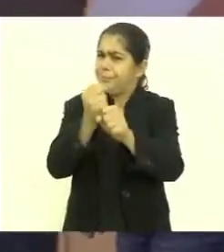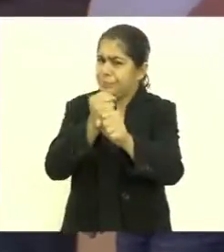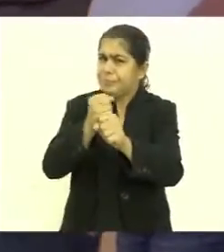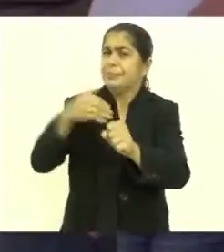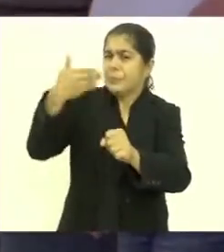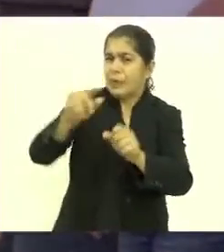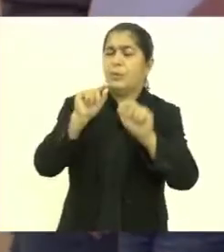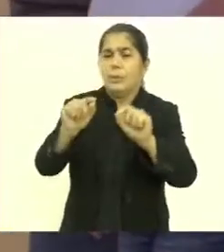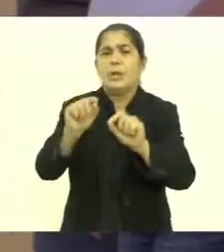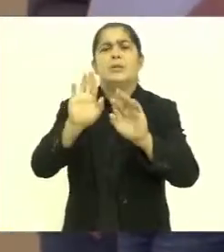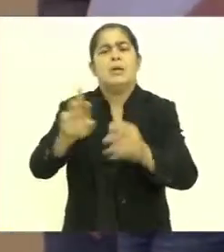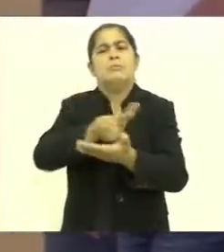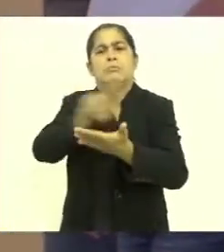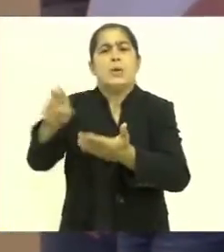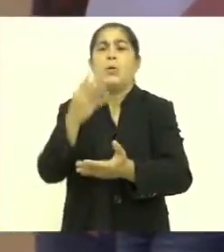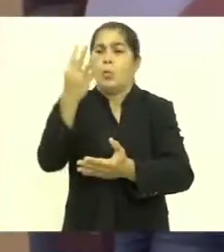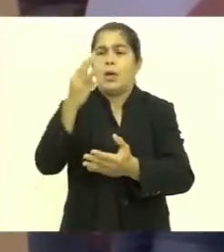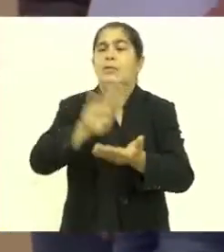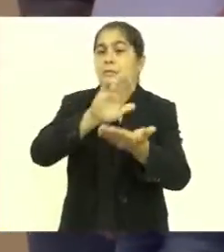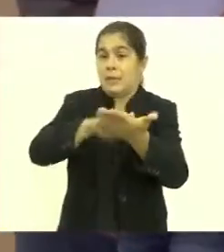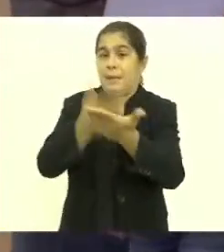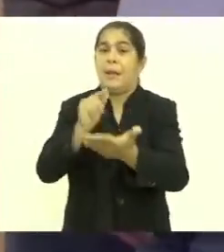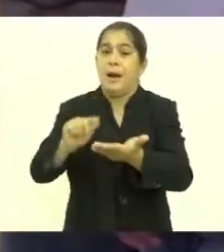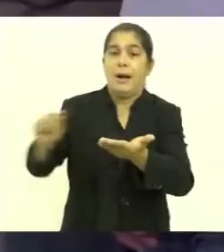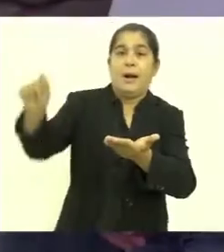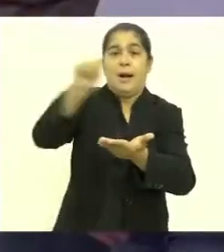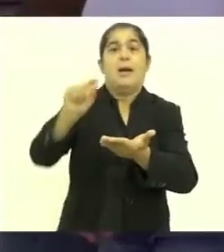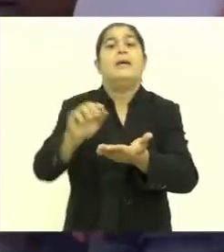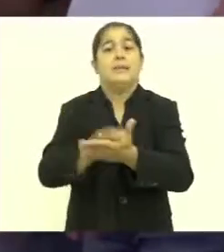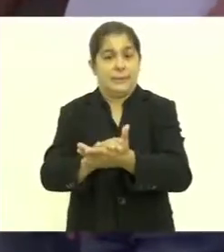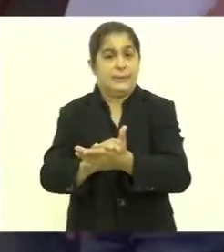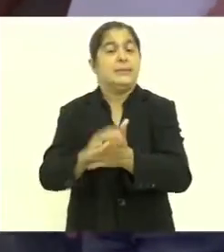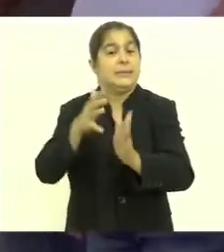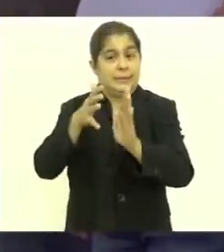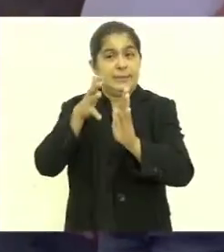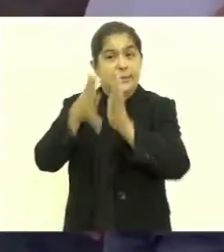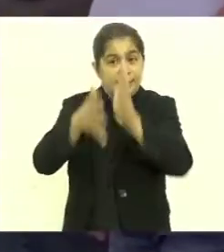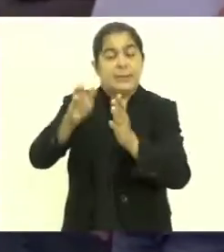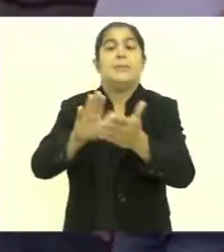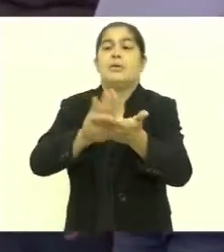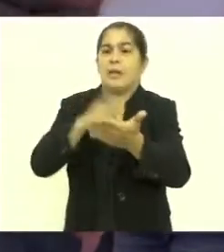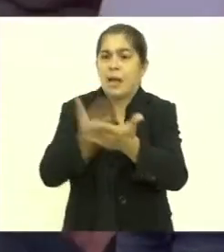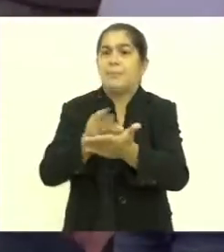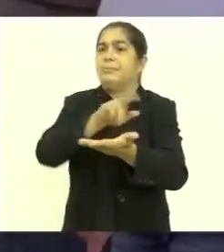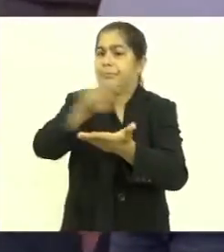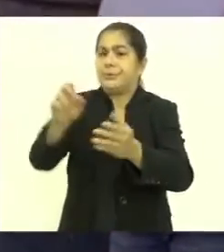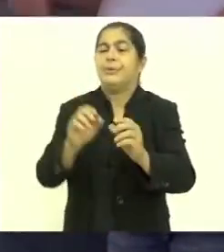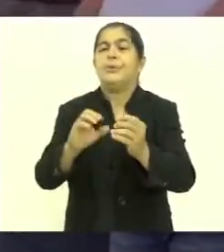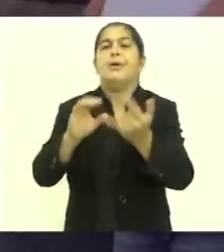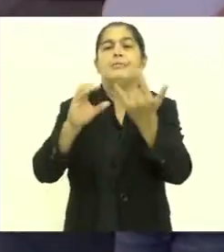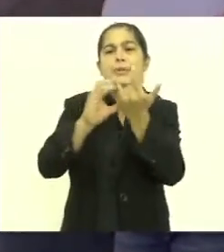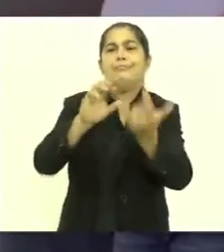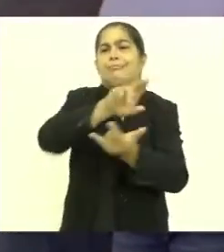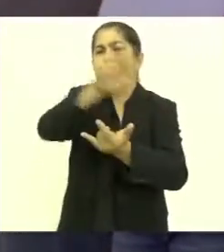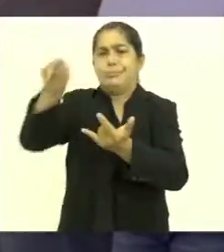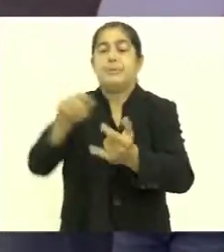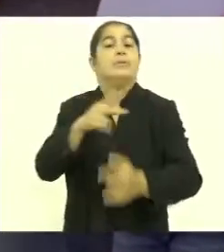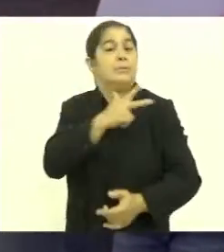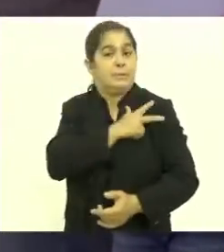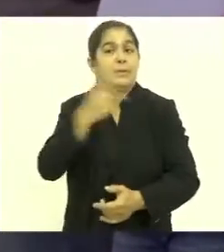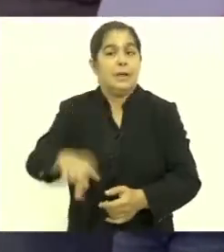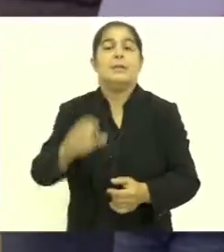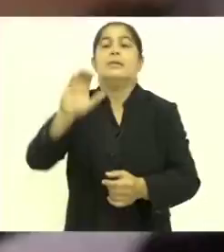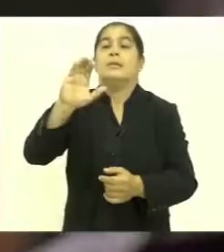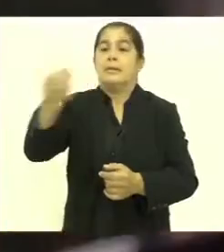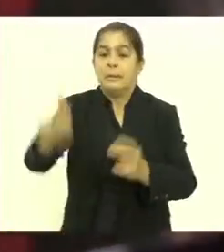ao longo desses 6 anos, implantou já 4 centrais de interpretação de Libras, que são serviços que têm sido fundamentais, não apenas